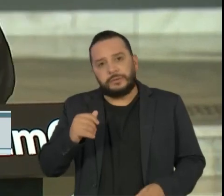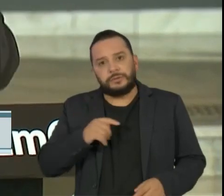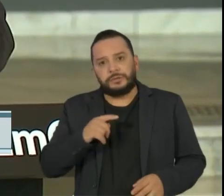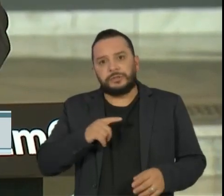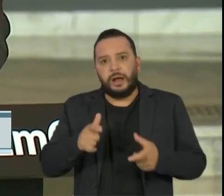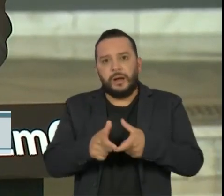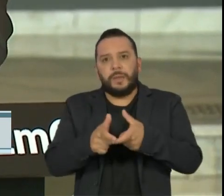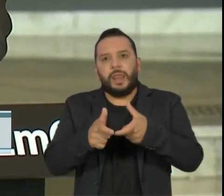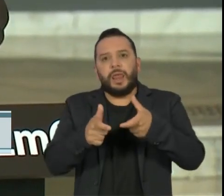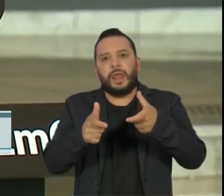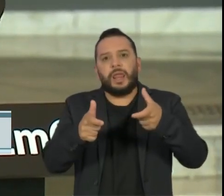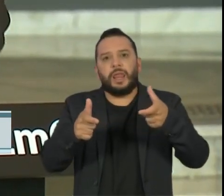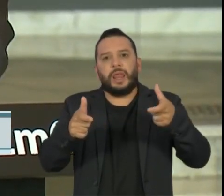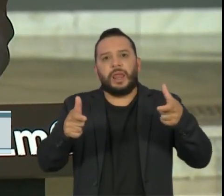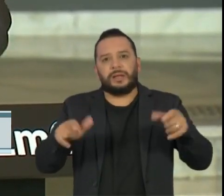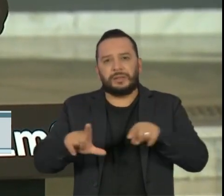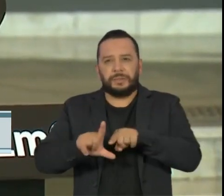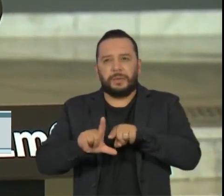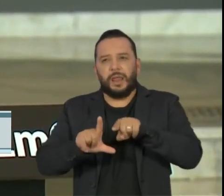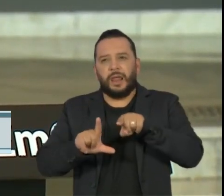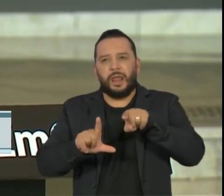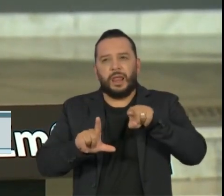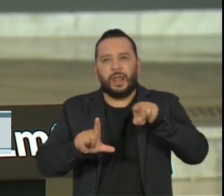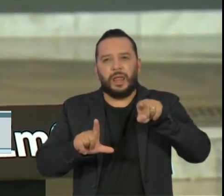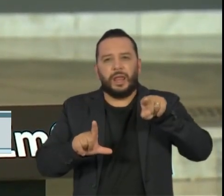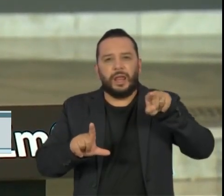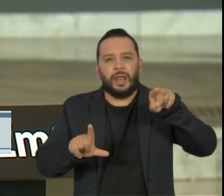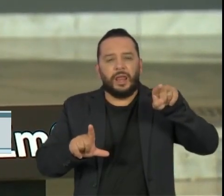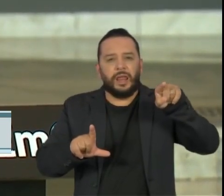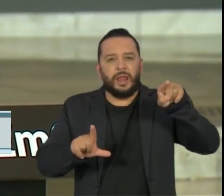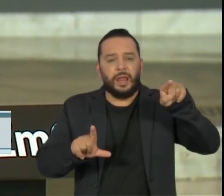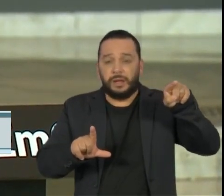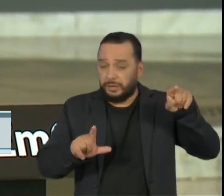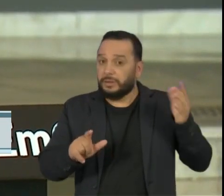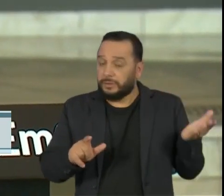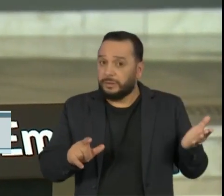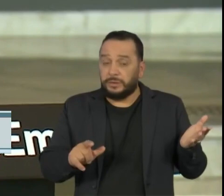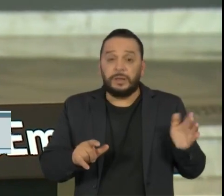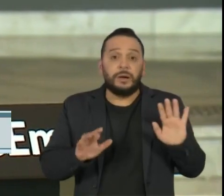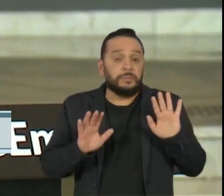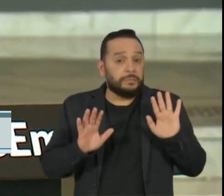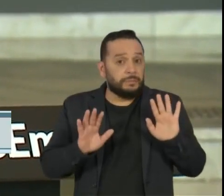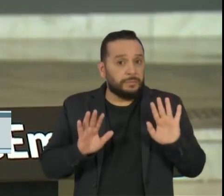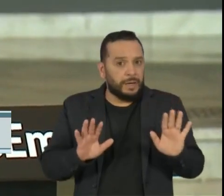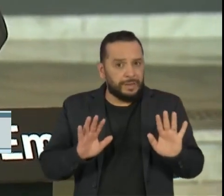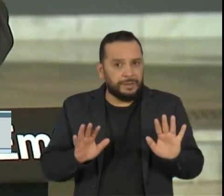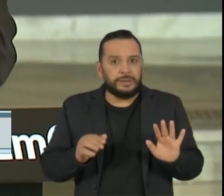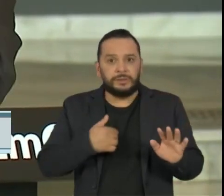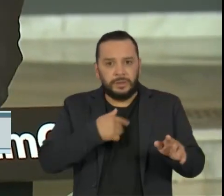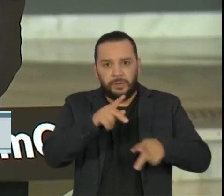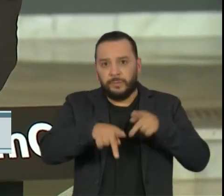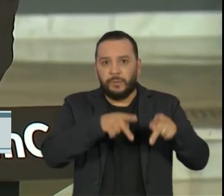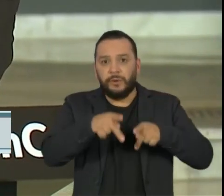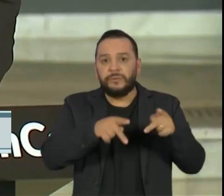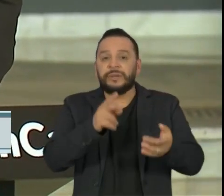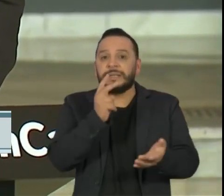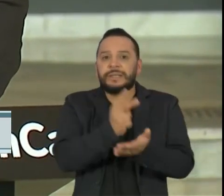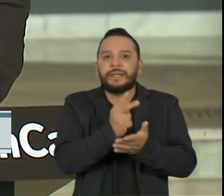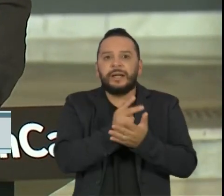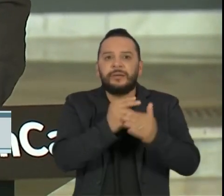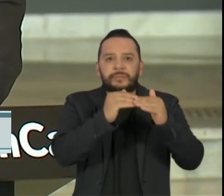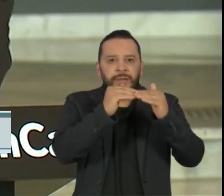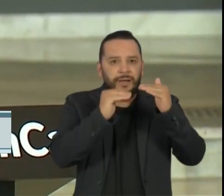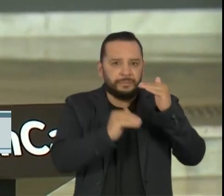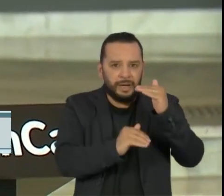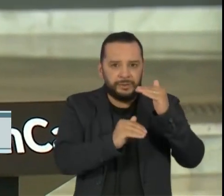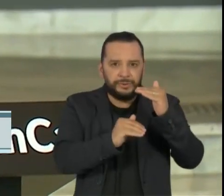de infectados. Quer dizer, o que ocorre na população sempre abaixo do que ocorre na Polícia Militar e do que ocorre na população